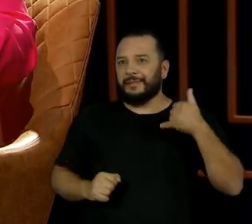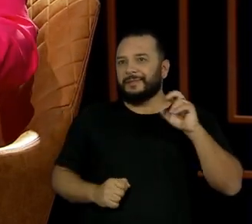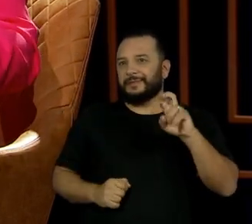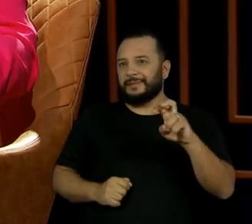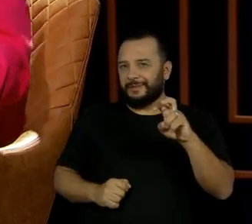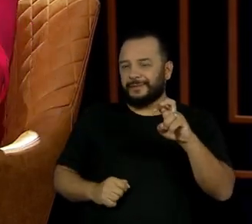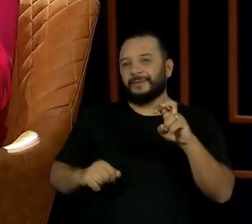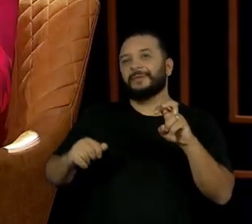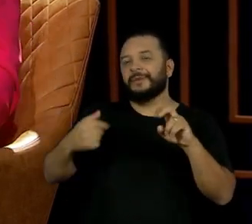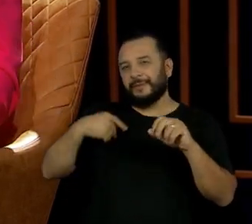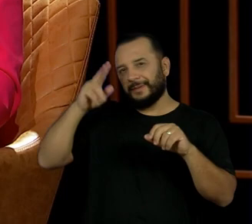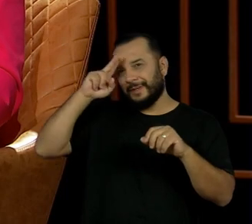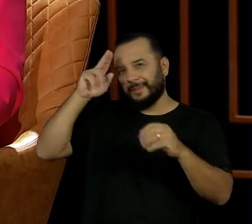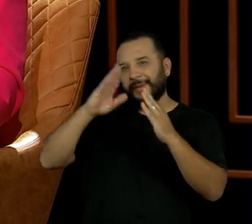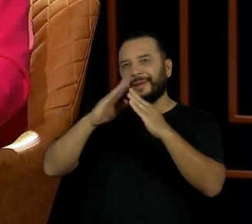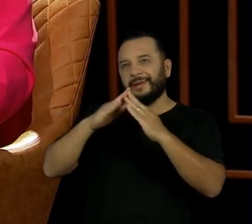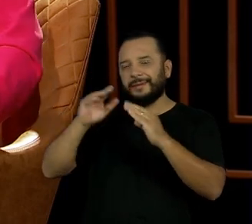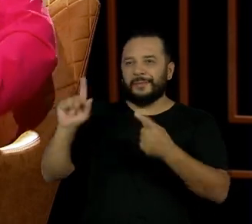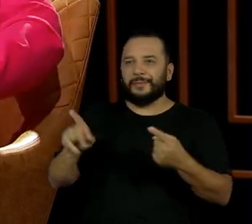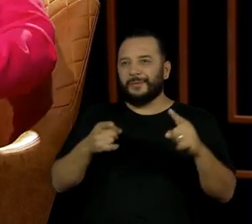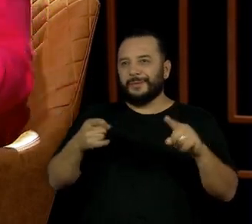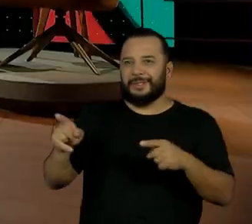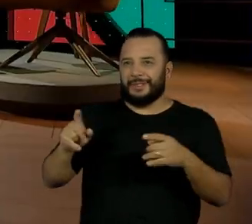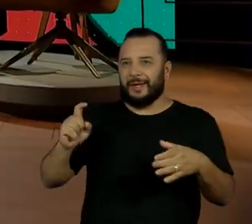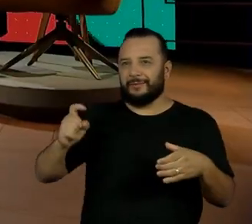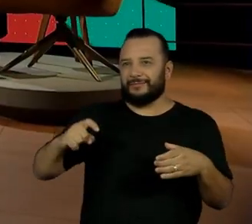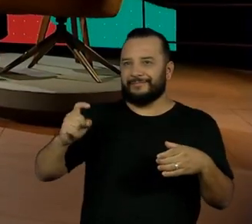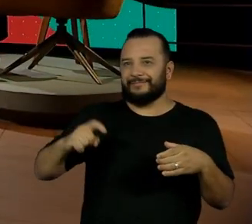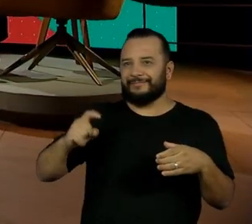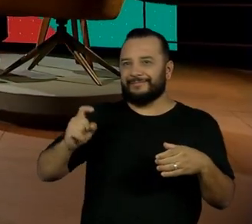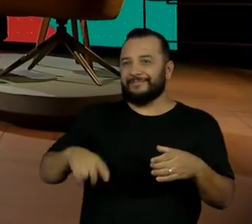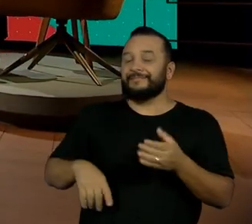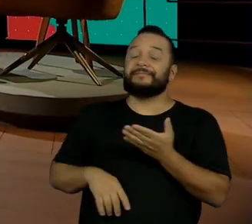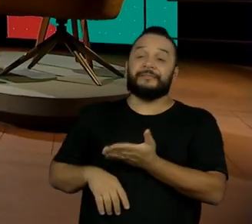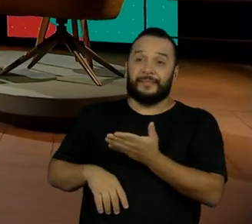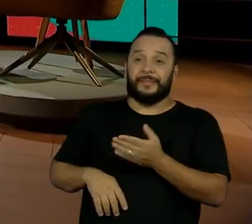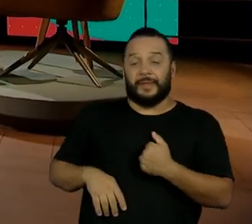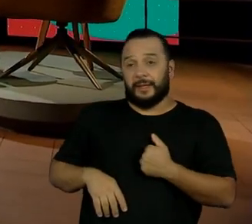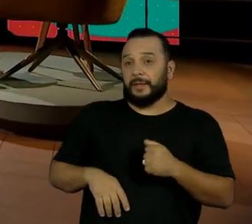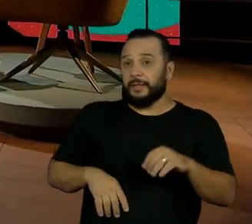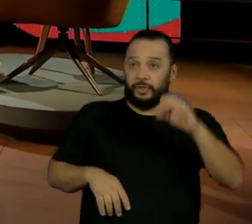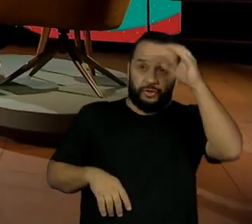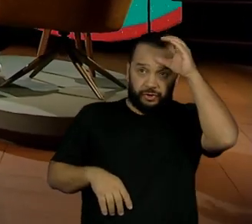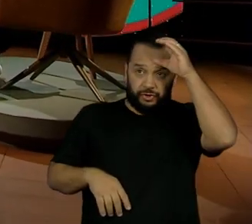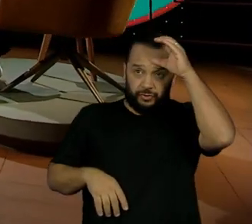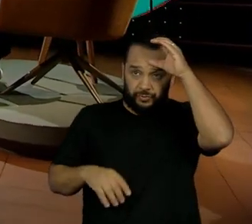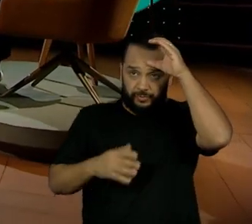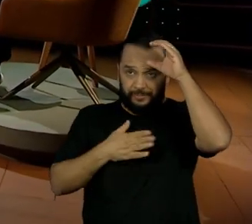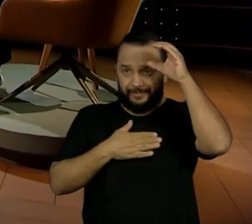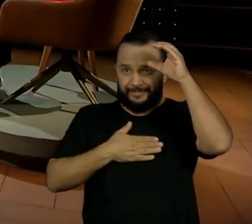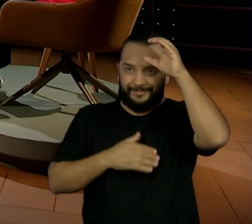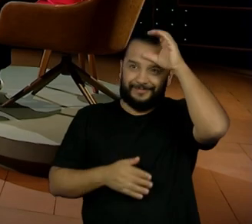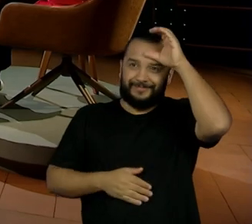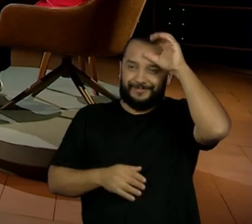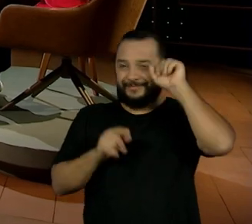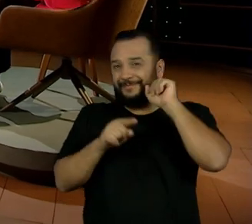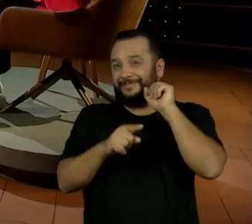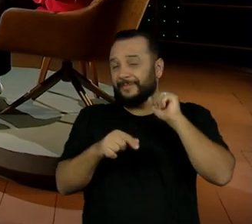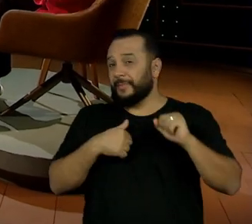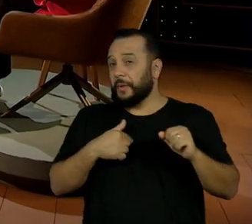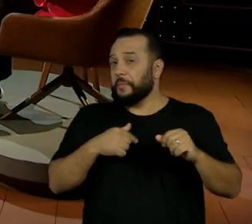lembro do que tocava ela em casa e aí o meu tio era muito musical e ele ele tinha um universo